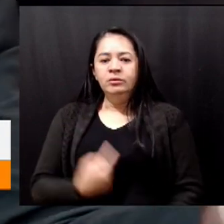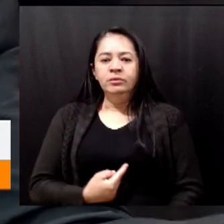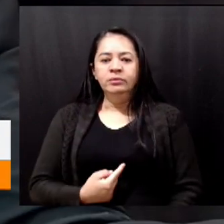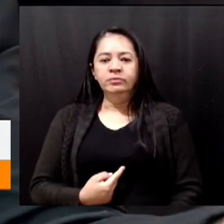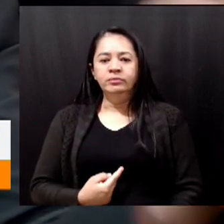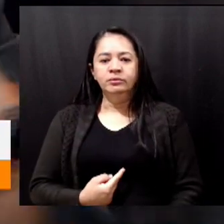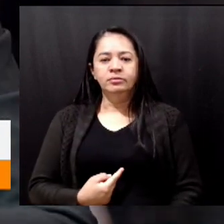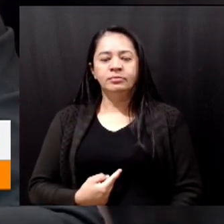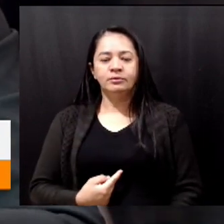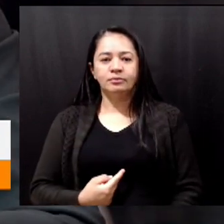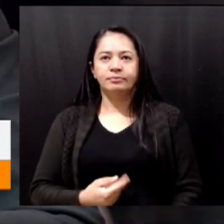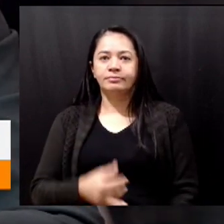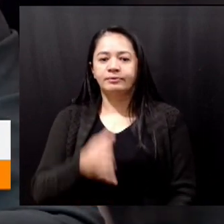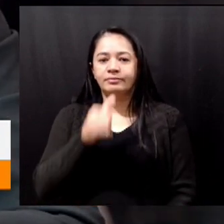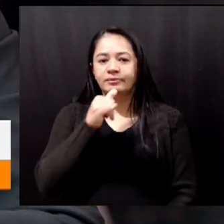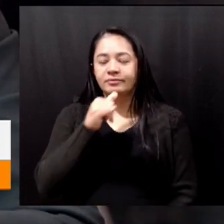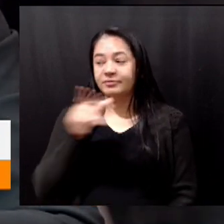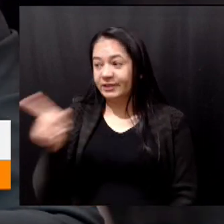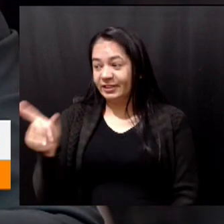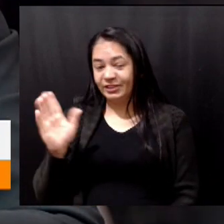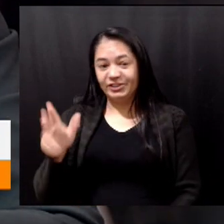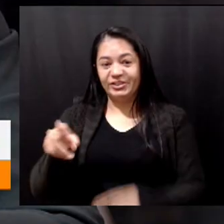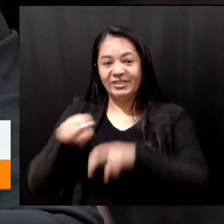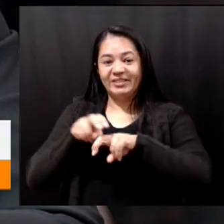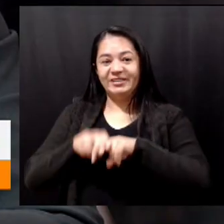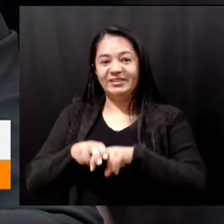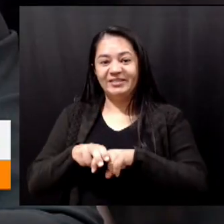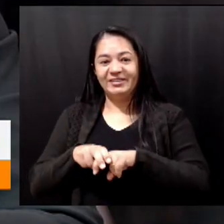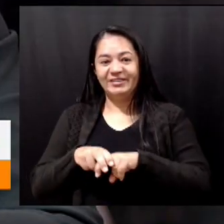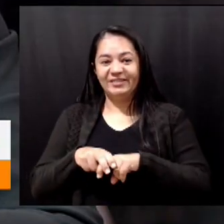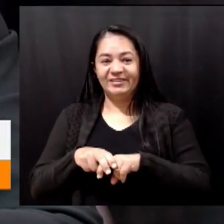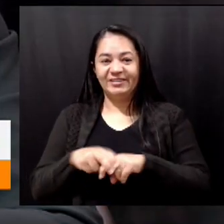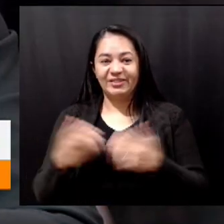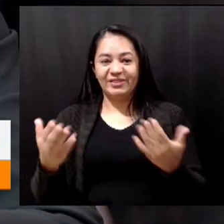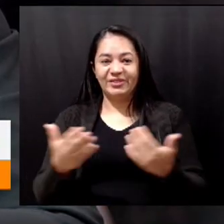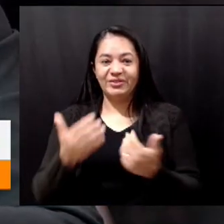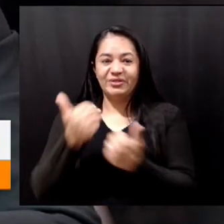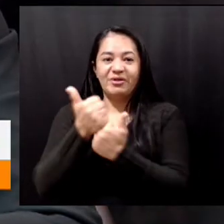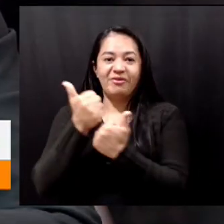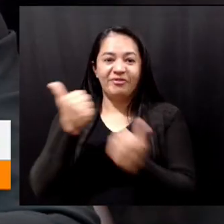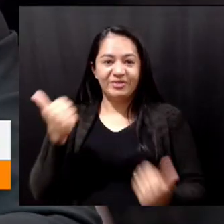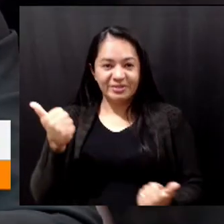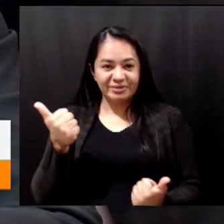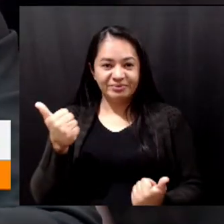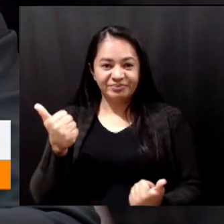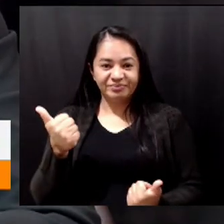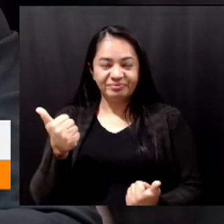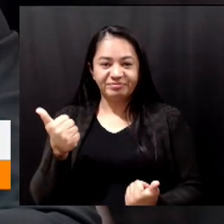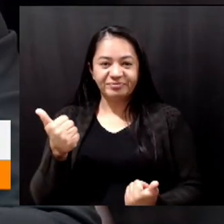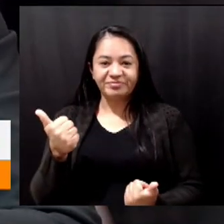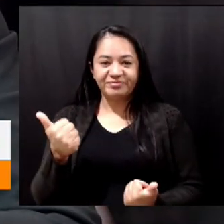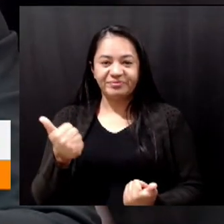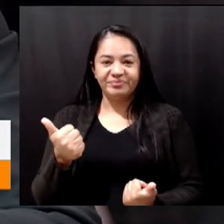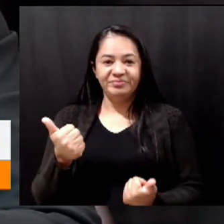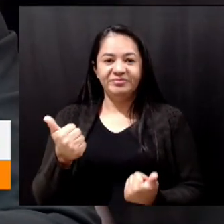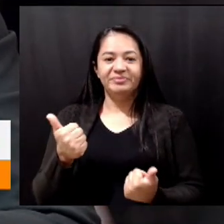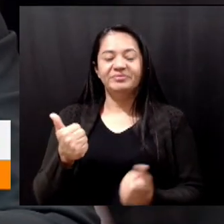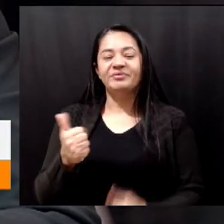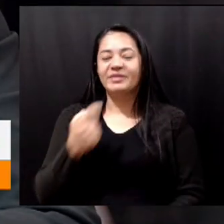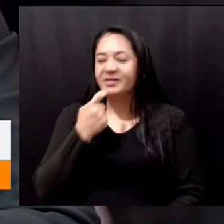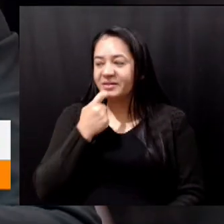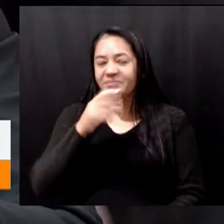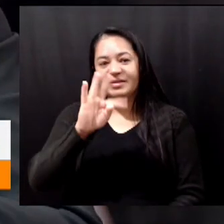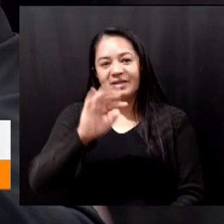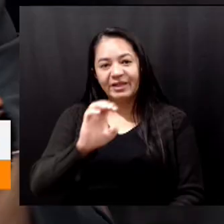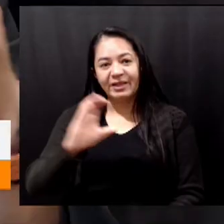exemplo, ele já sentou na cadeira que hoje eu estou, de vice-presidente do Campinas Tech, de vice-presidente de ecossistema de inovação